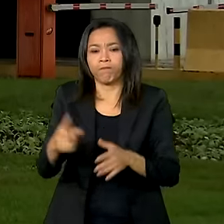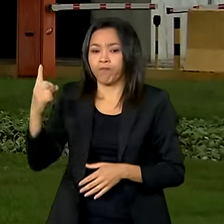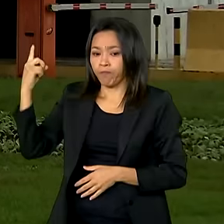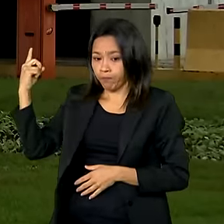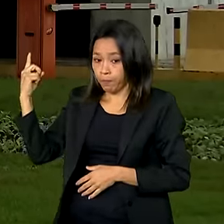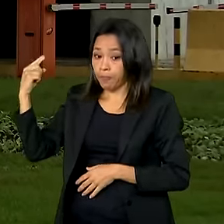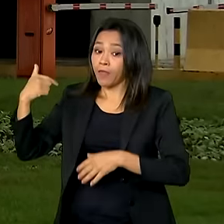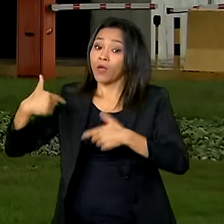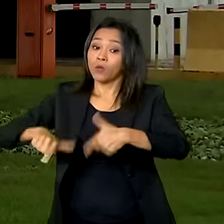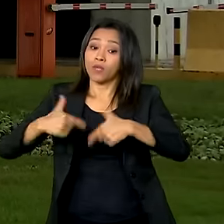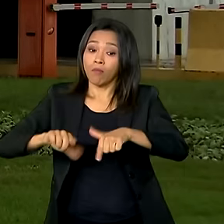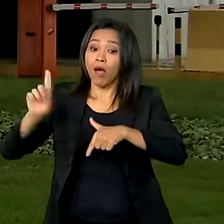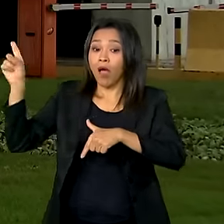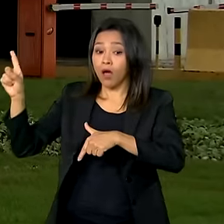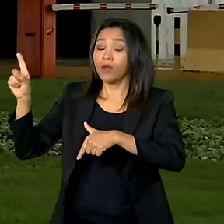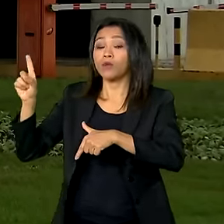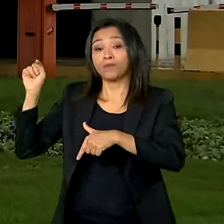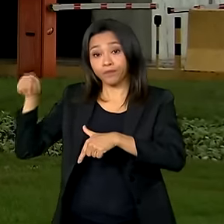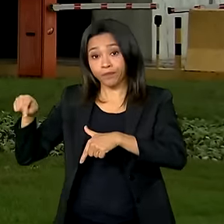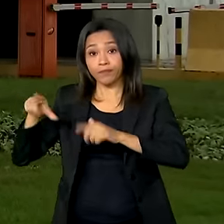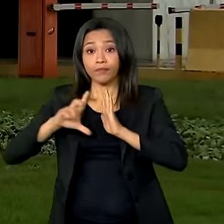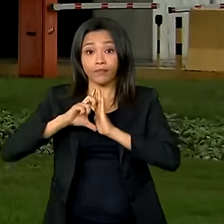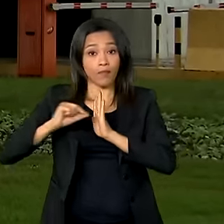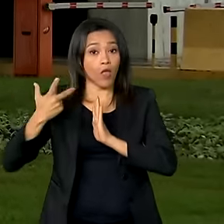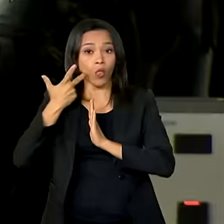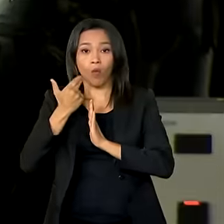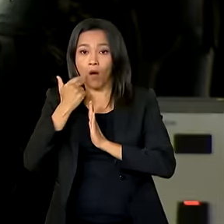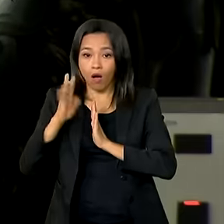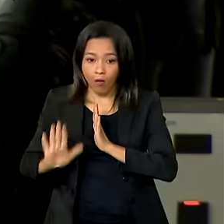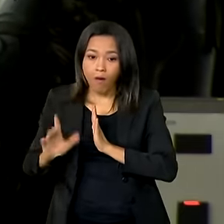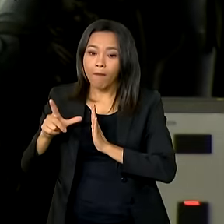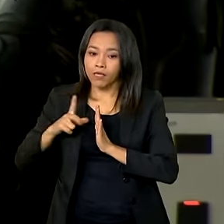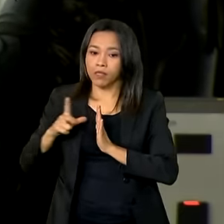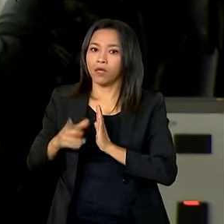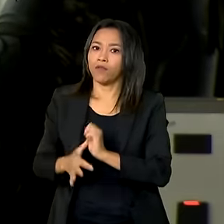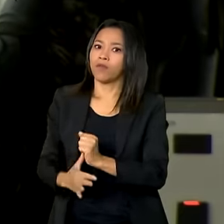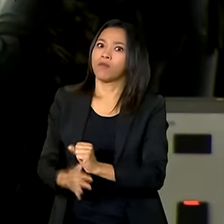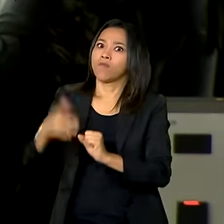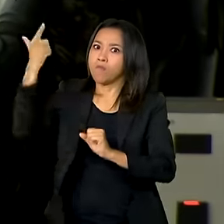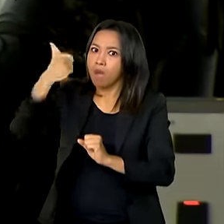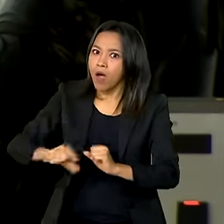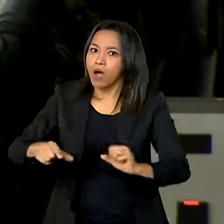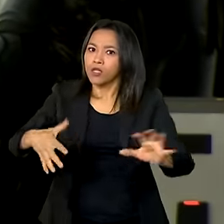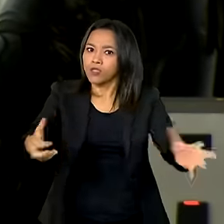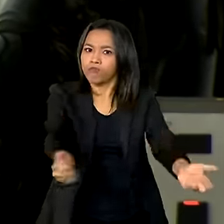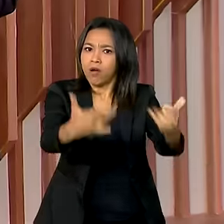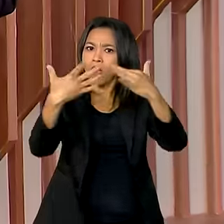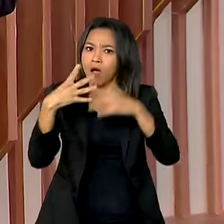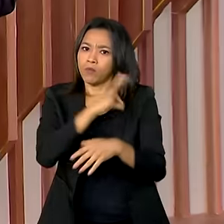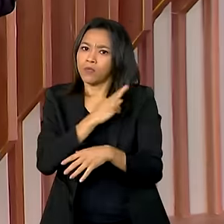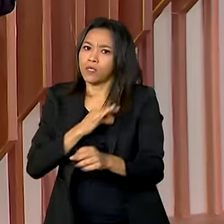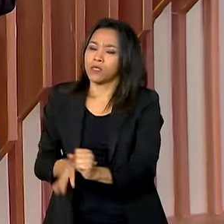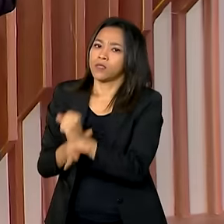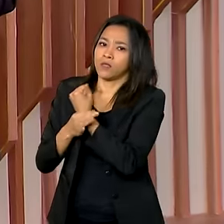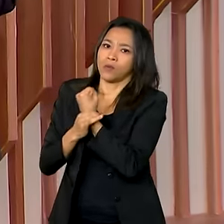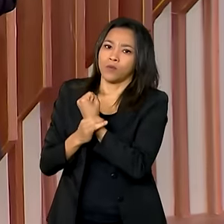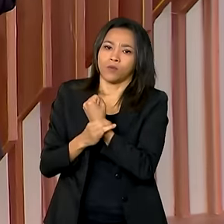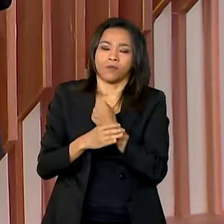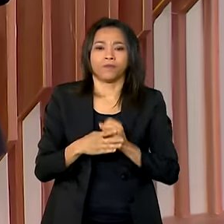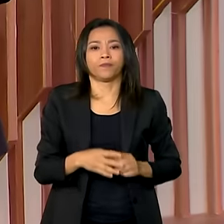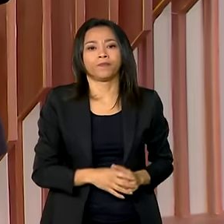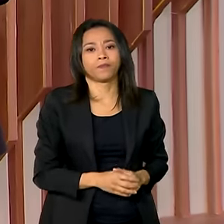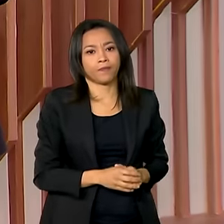Palácio do Planalto aconteceu normalmente na quinta-feira, mas com reforço na segurança por tempo indeterminado.